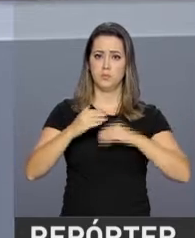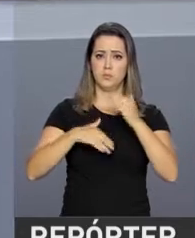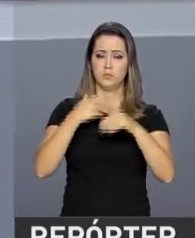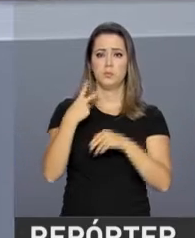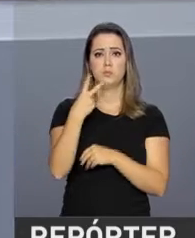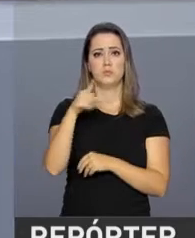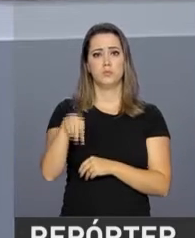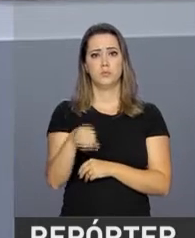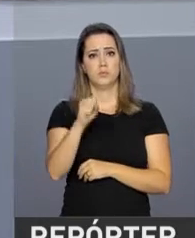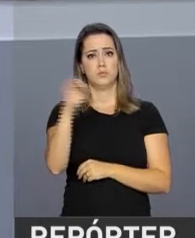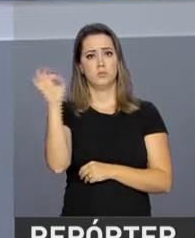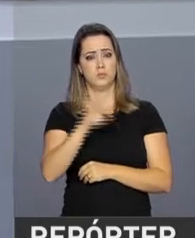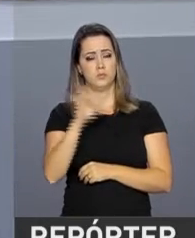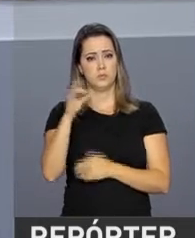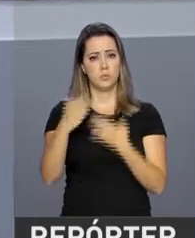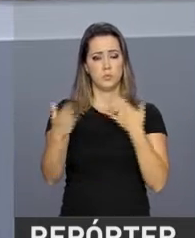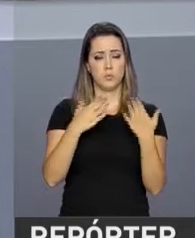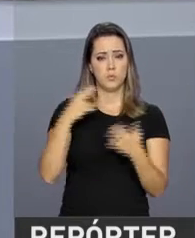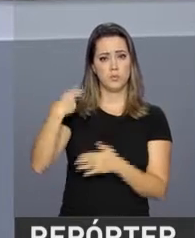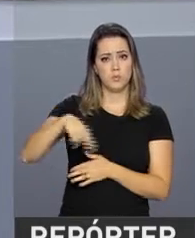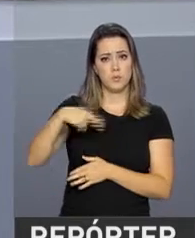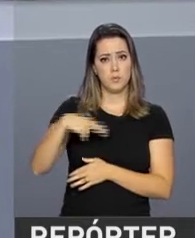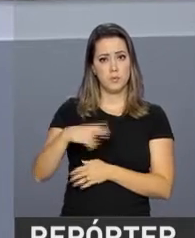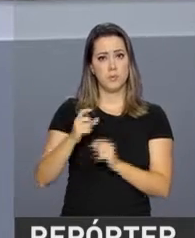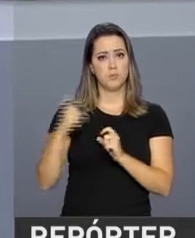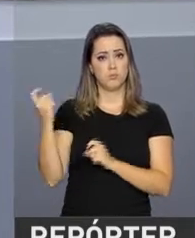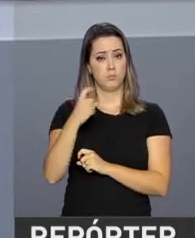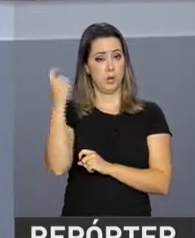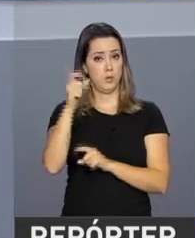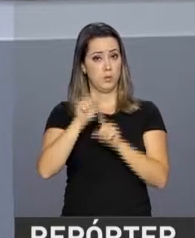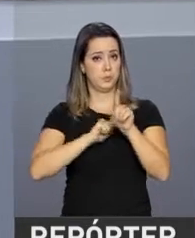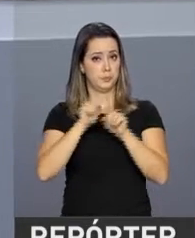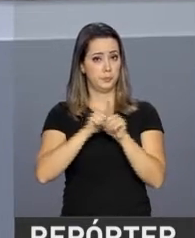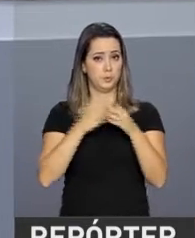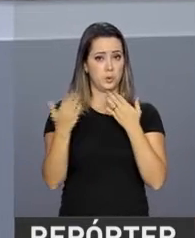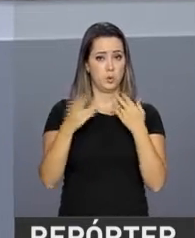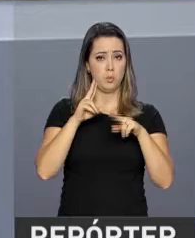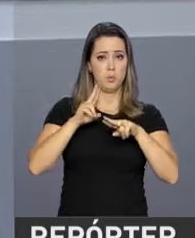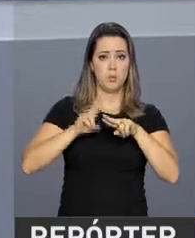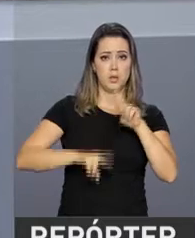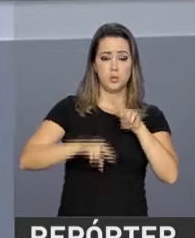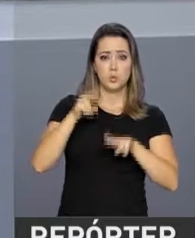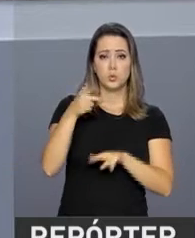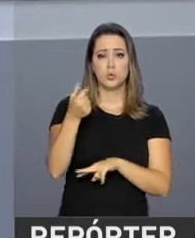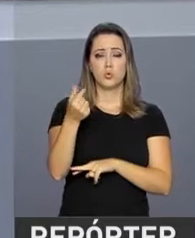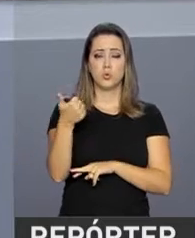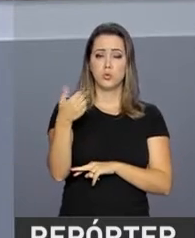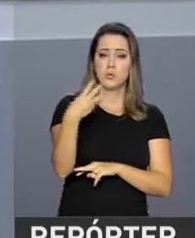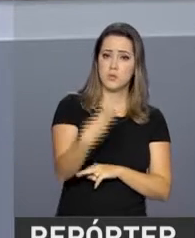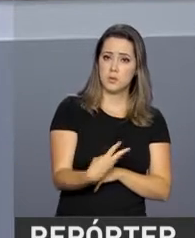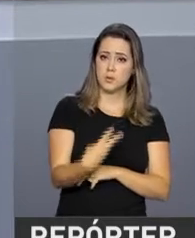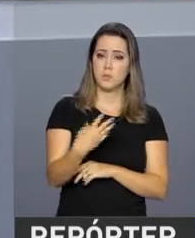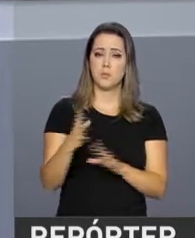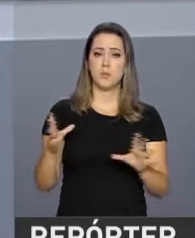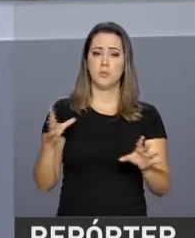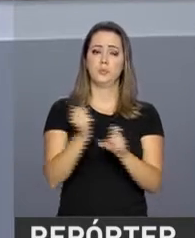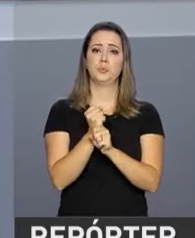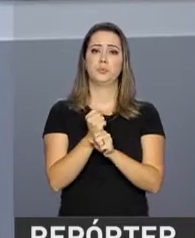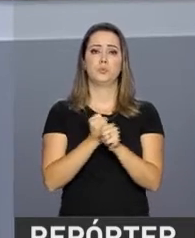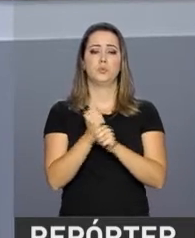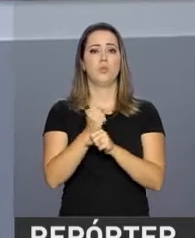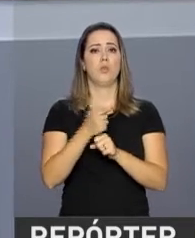cresceu 2,8% na comparação com novembro, a maior alta mensal desde junho de 2013. No acumulado